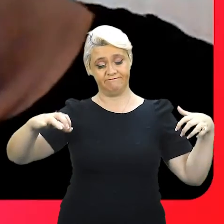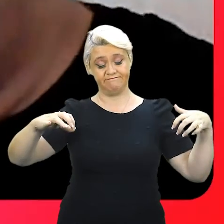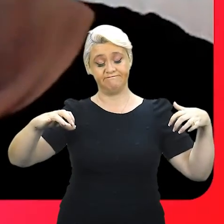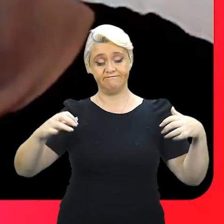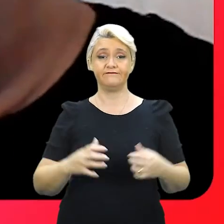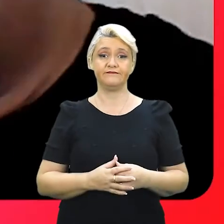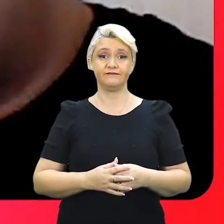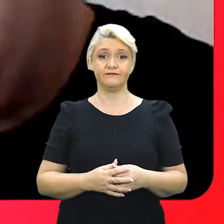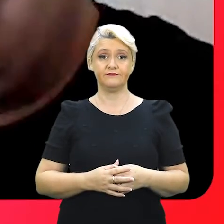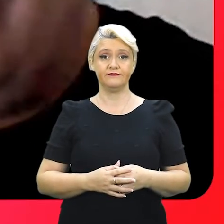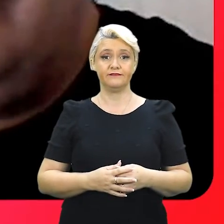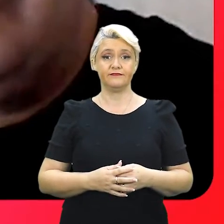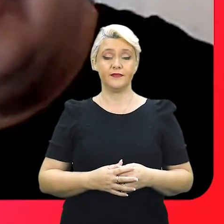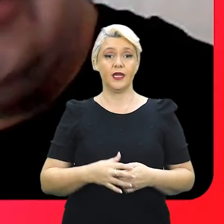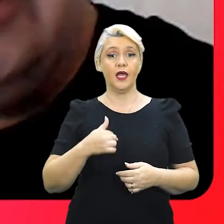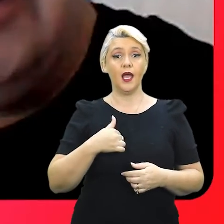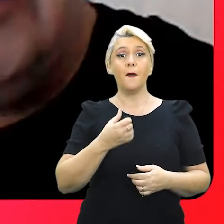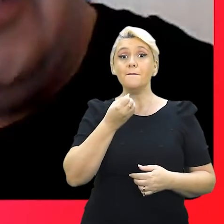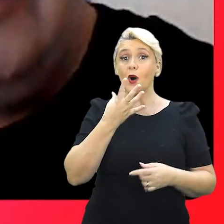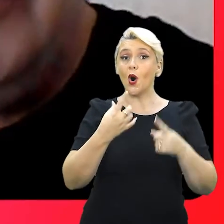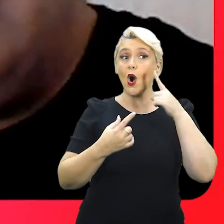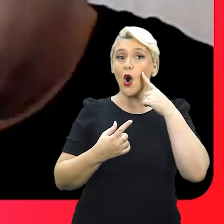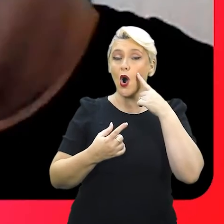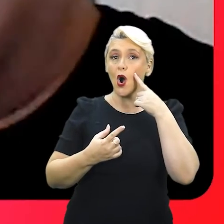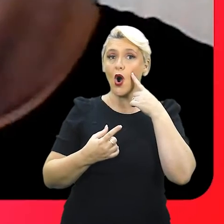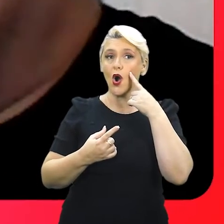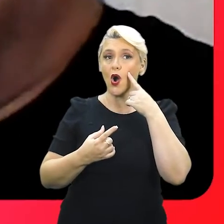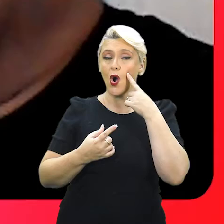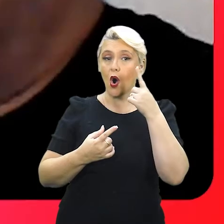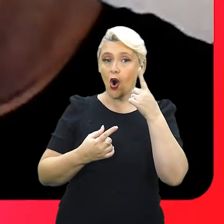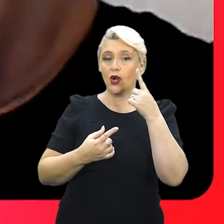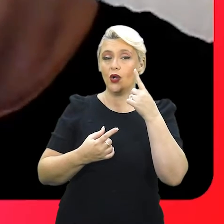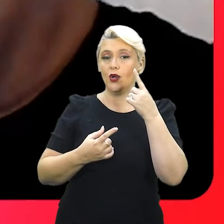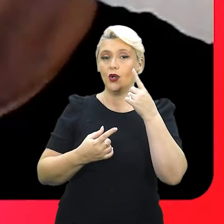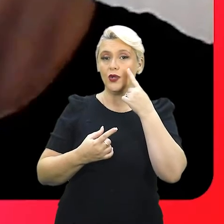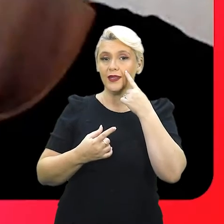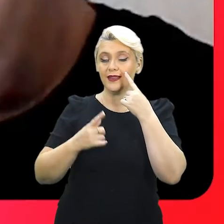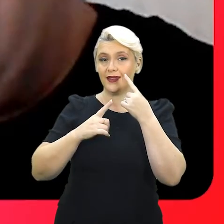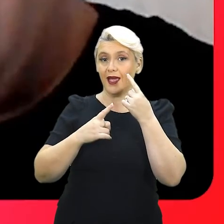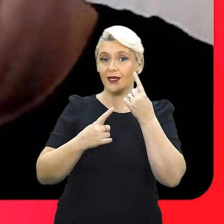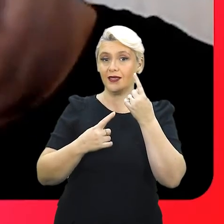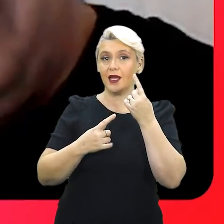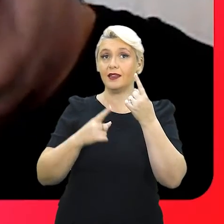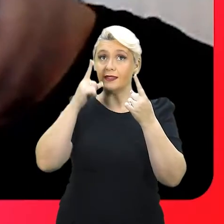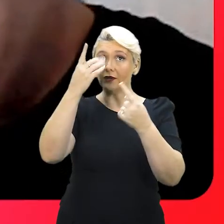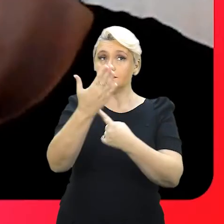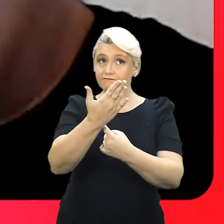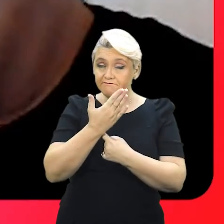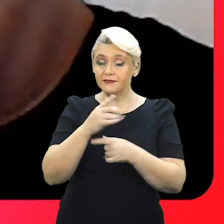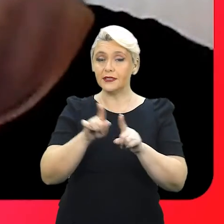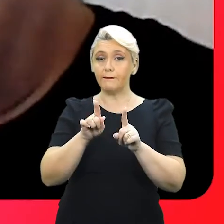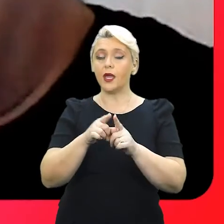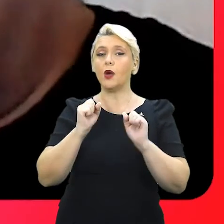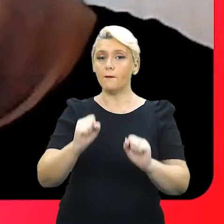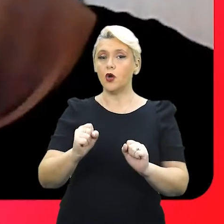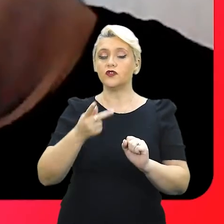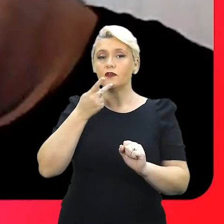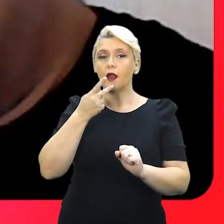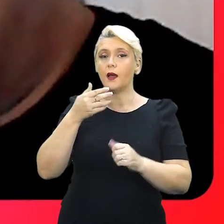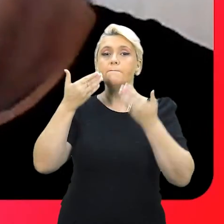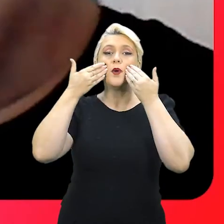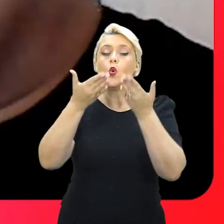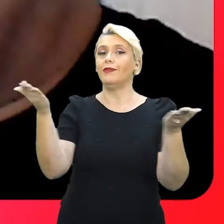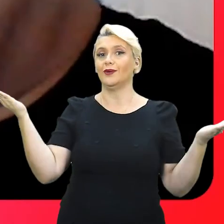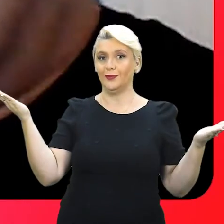e com os bons olhos que eu tenho de Deus, eu posso falar isso publicamente, como subo na